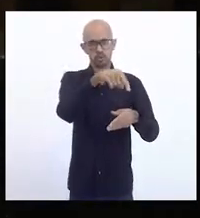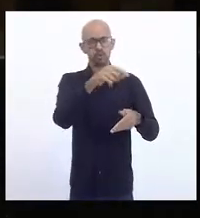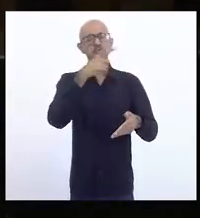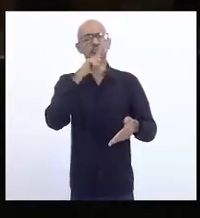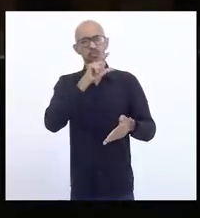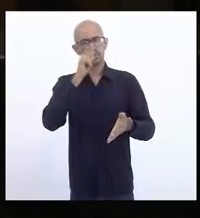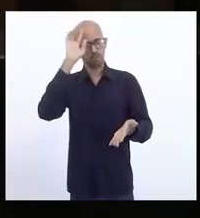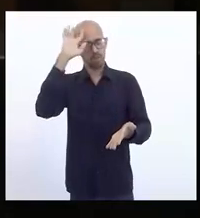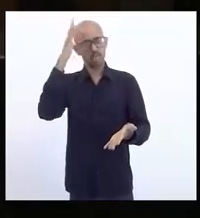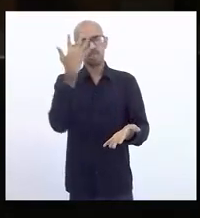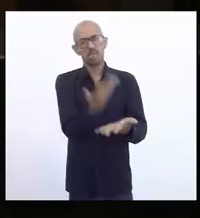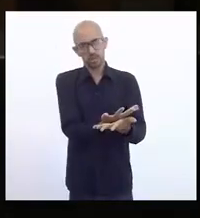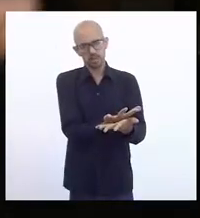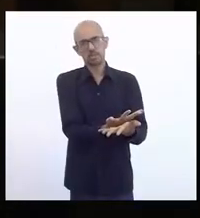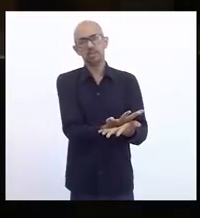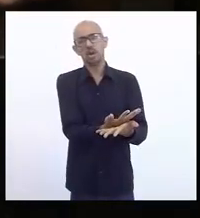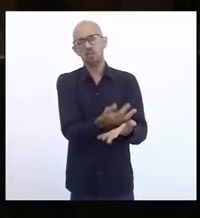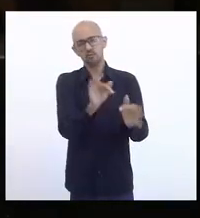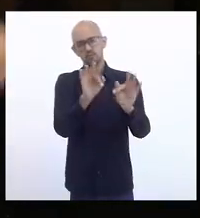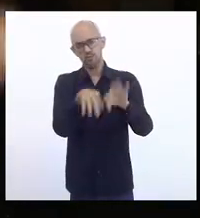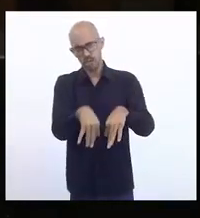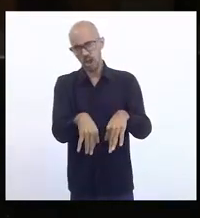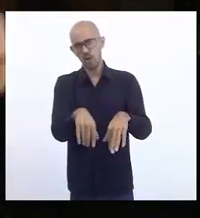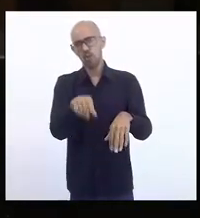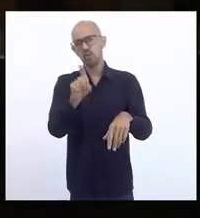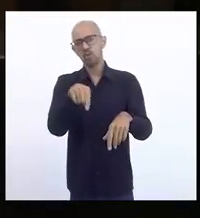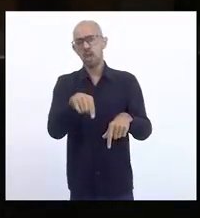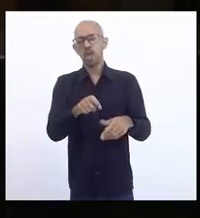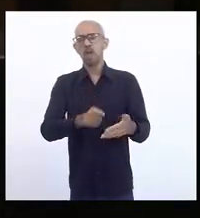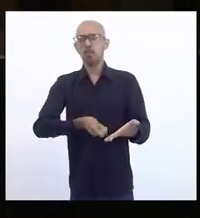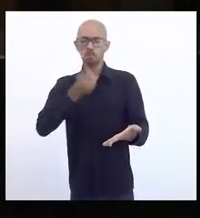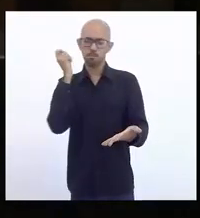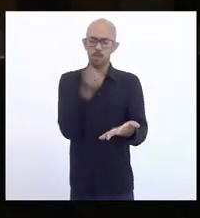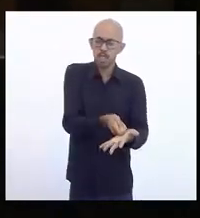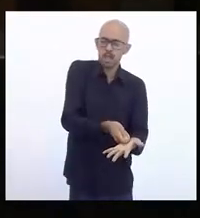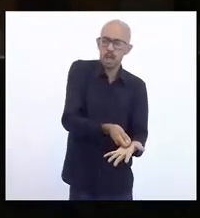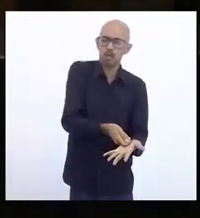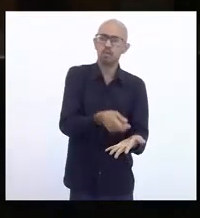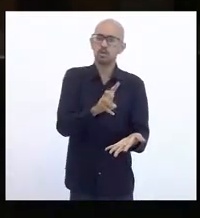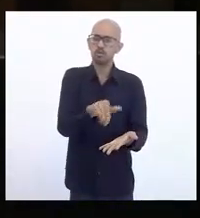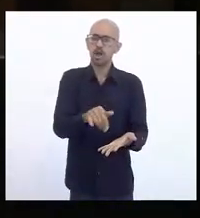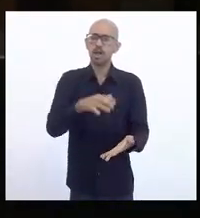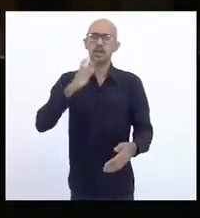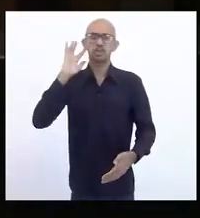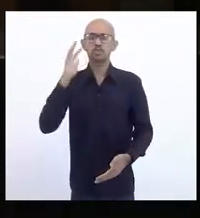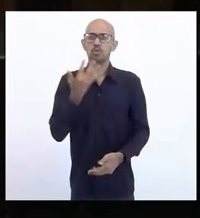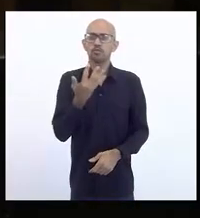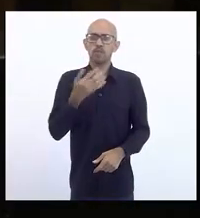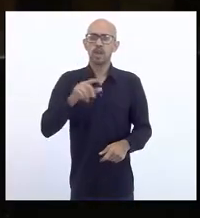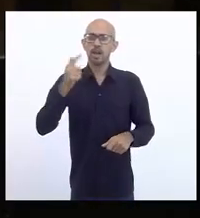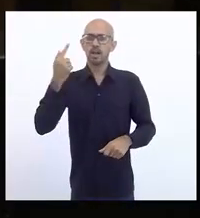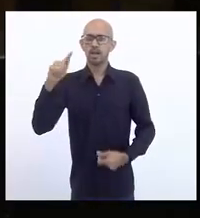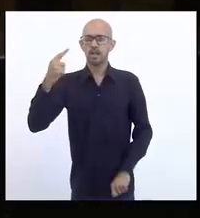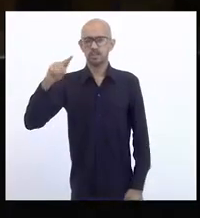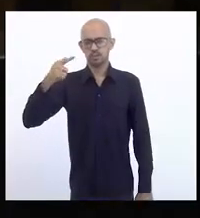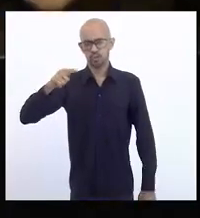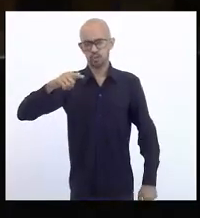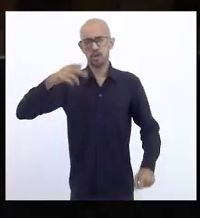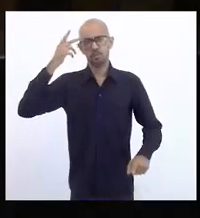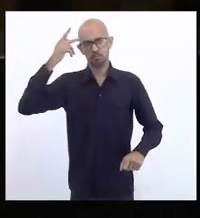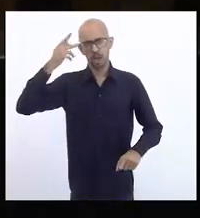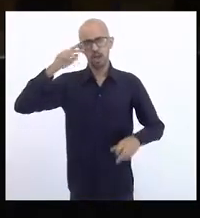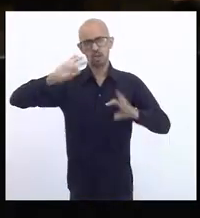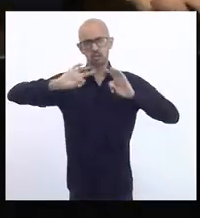e espero que o martelo seja batido no sentido de garantir para todos